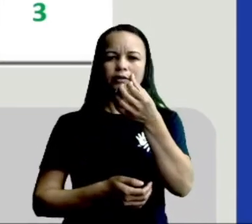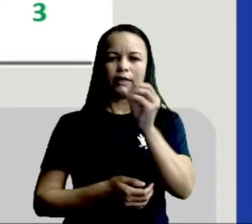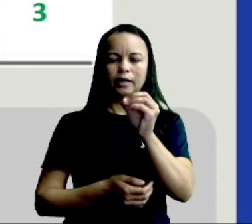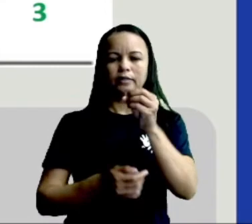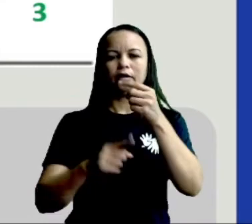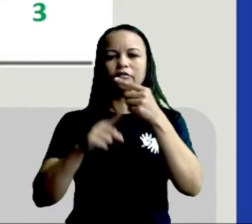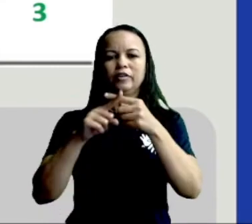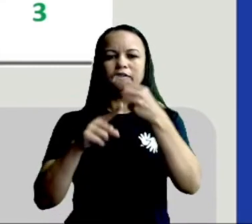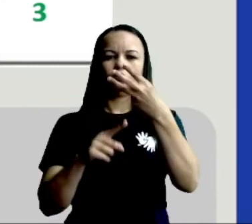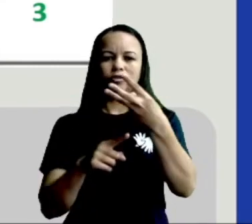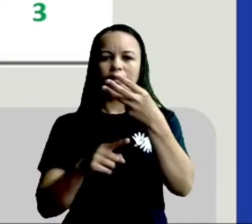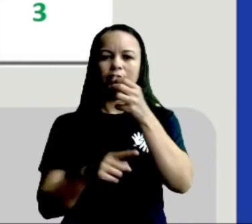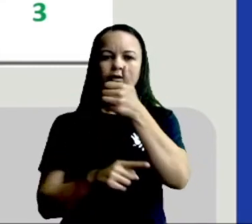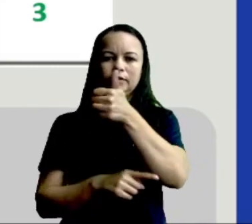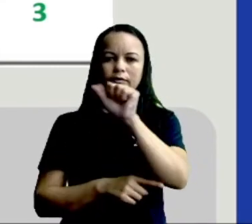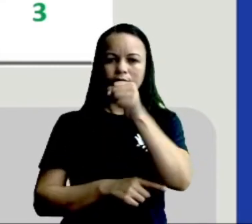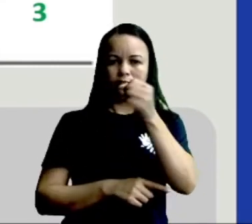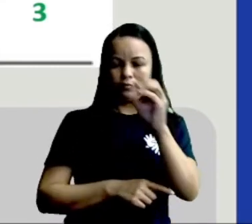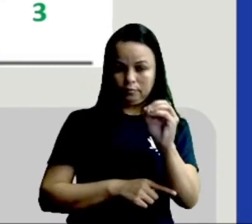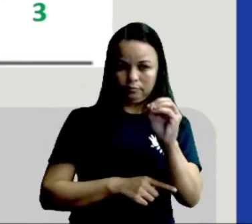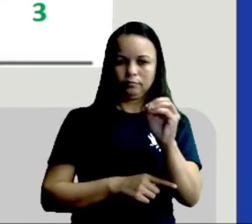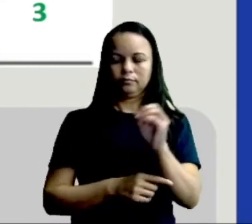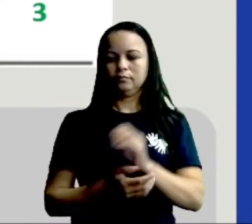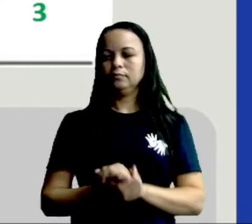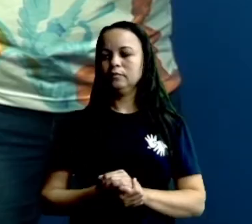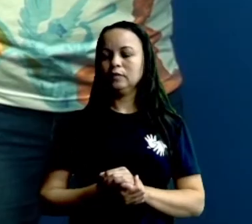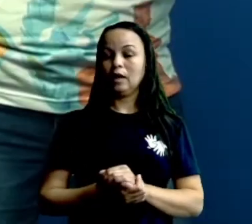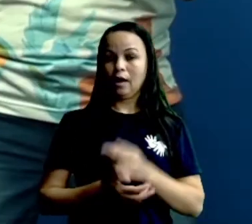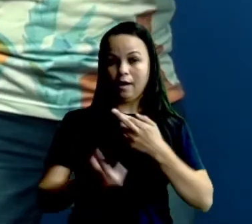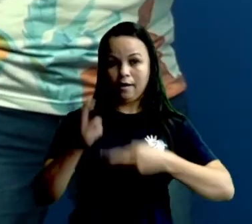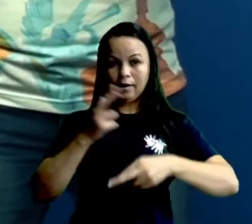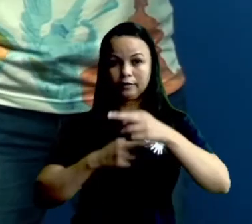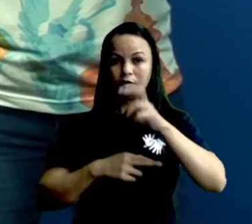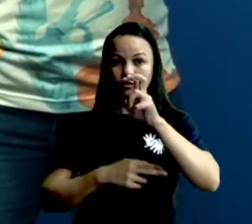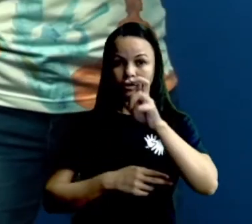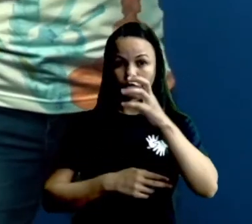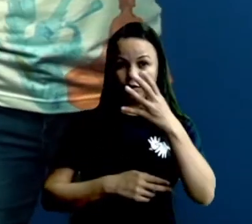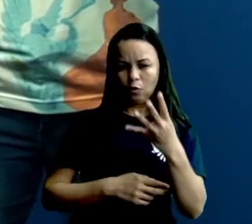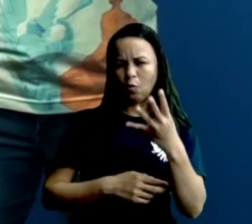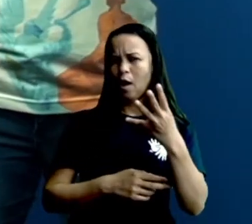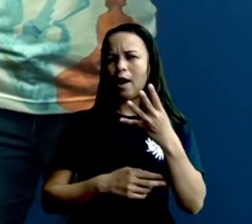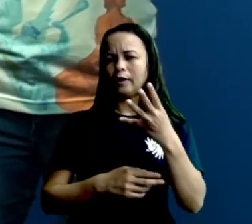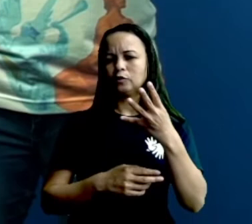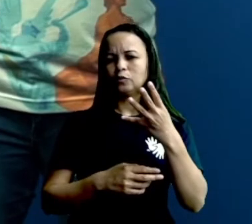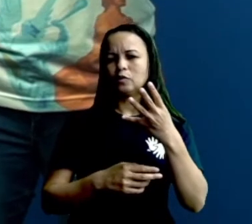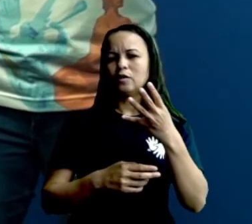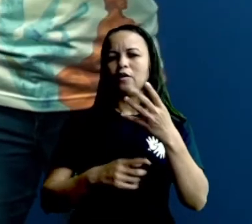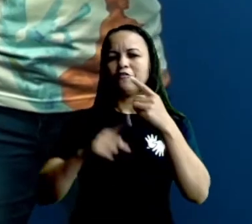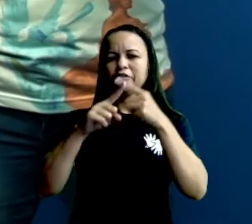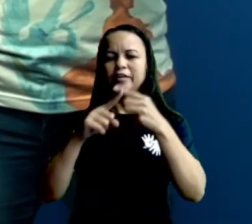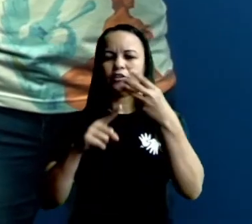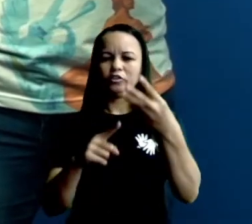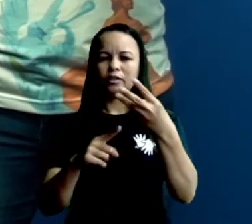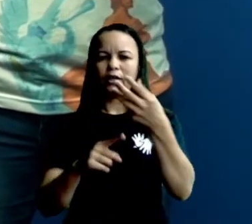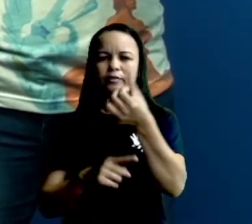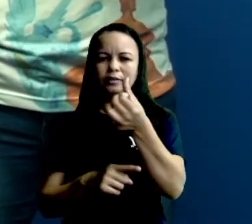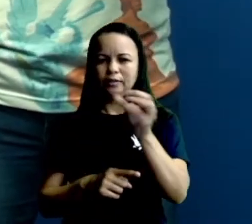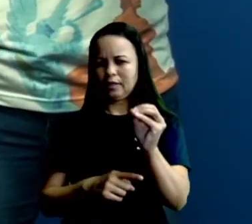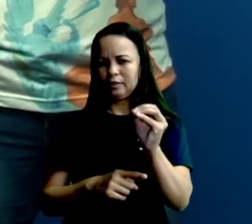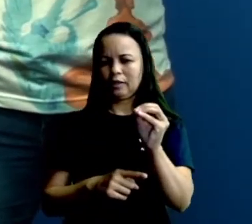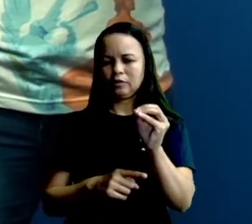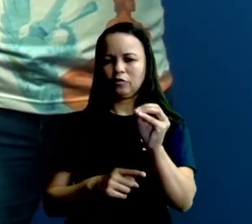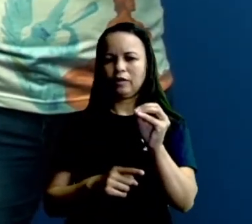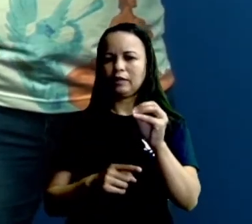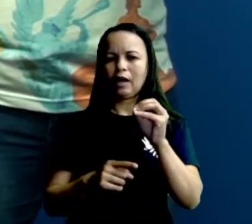3, 180. Vejam que eu não fiz a relação de 54 vezes 3 para dar 60, porque não vai dar. Vai